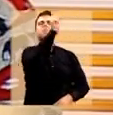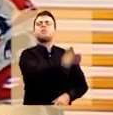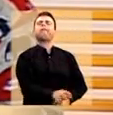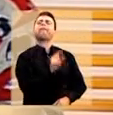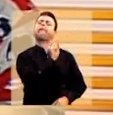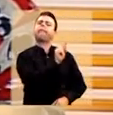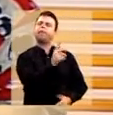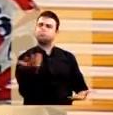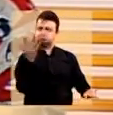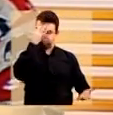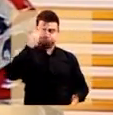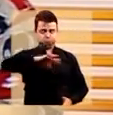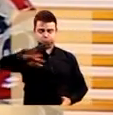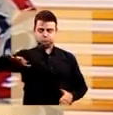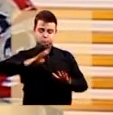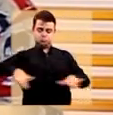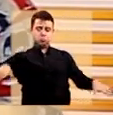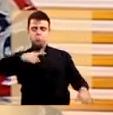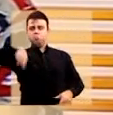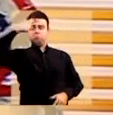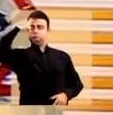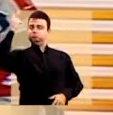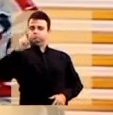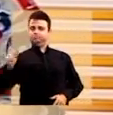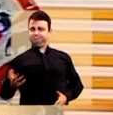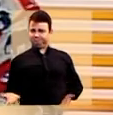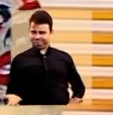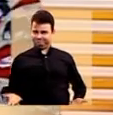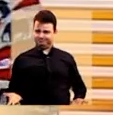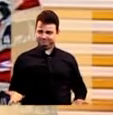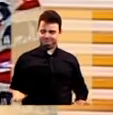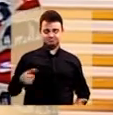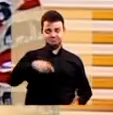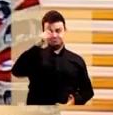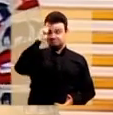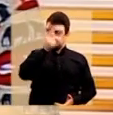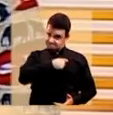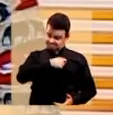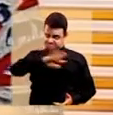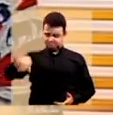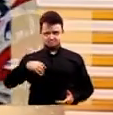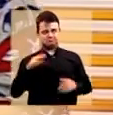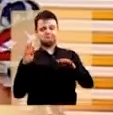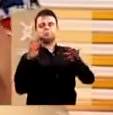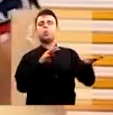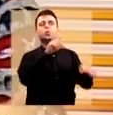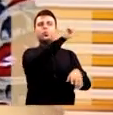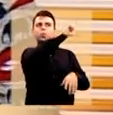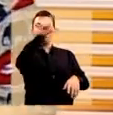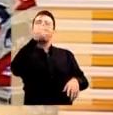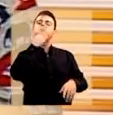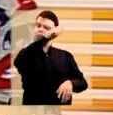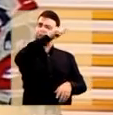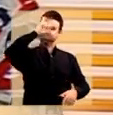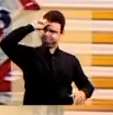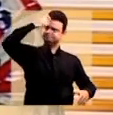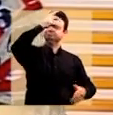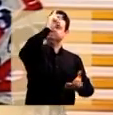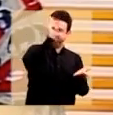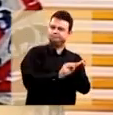Moura? Não sabem, né? Quer dizer, então a gente tem o nosso principal referencial da cidade cultural e o nome ali de um